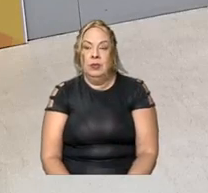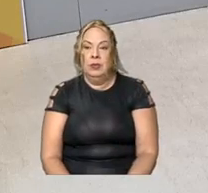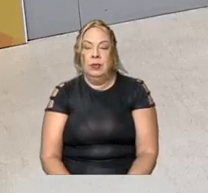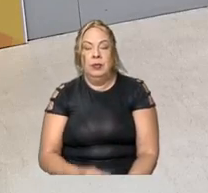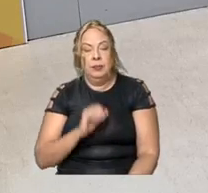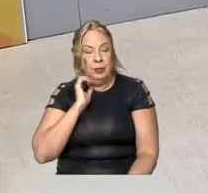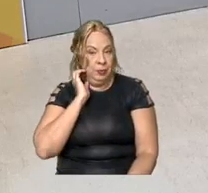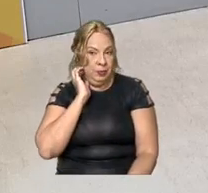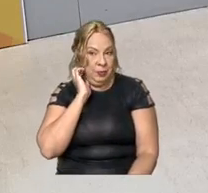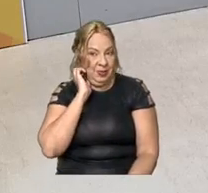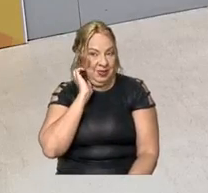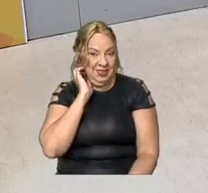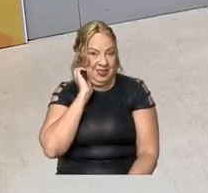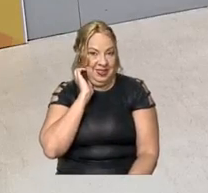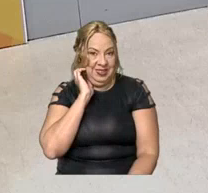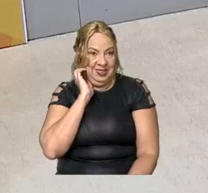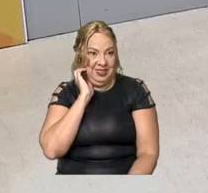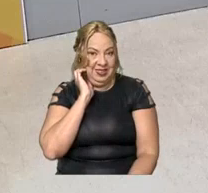subiu também